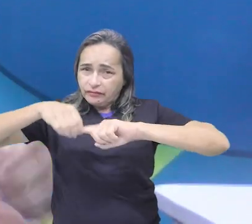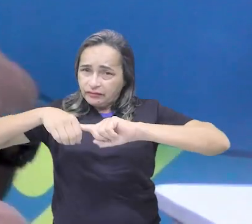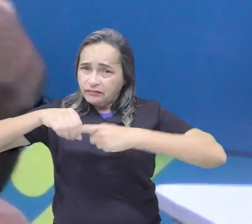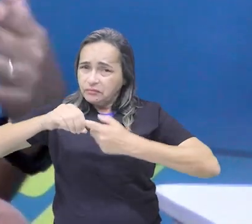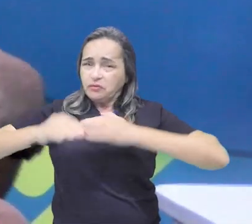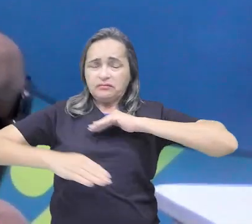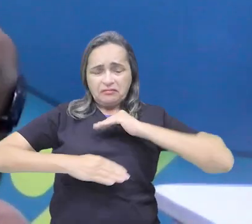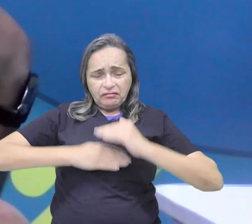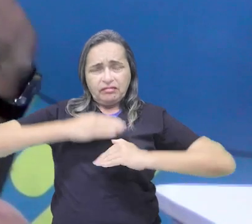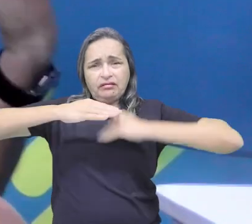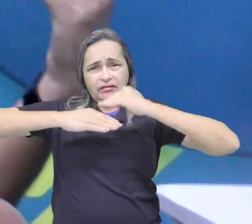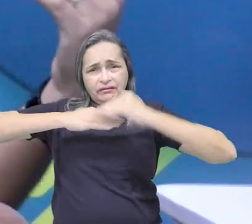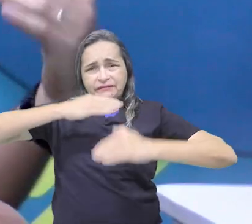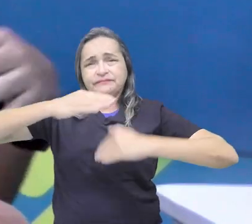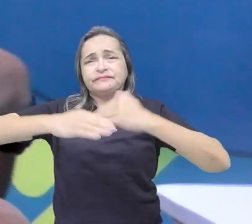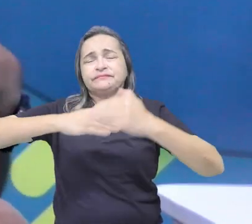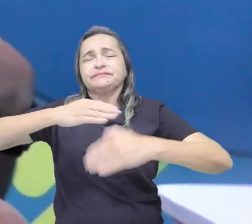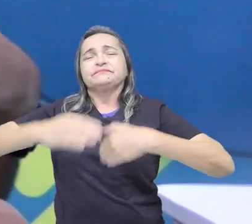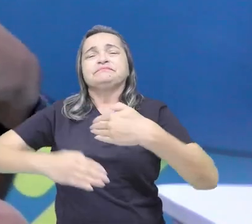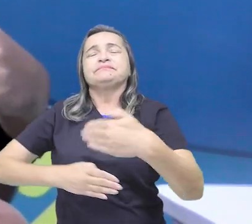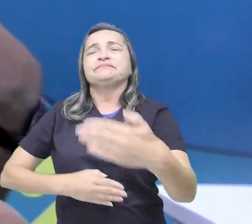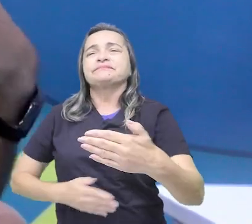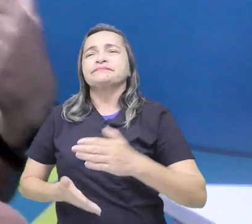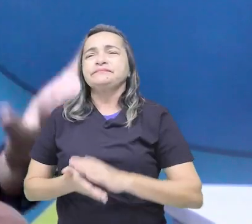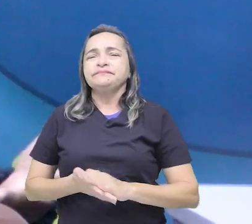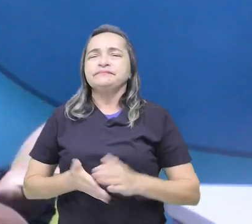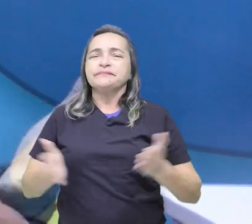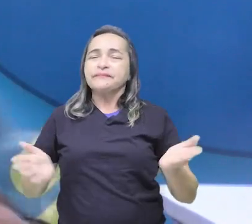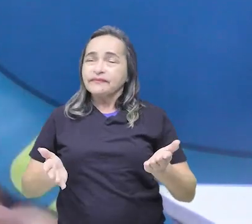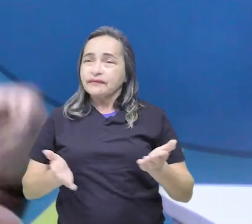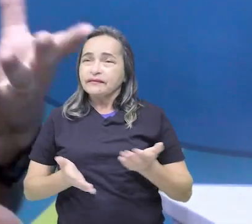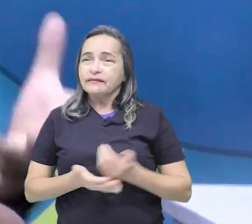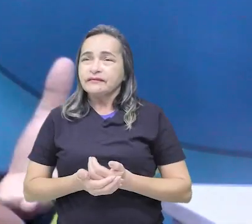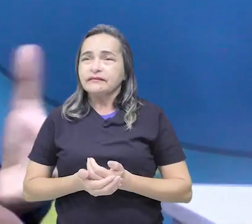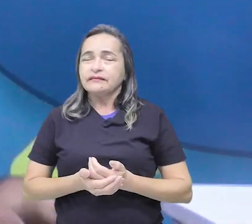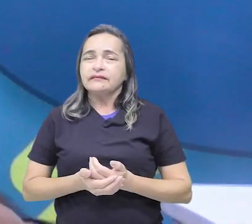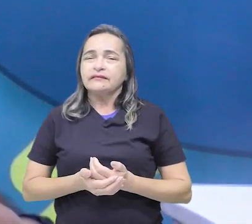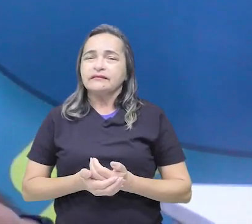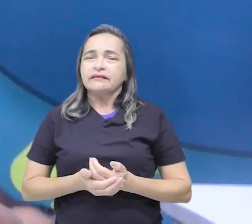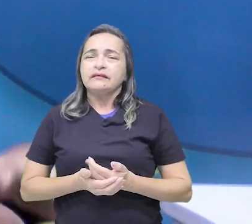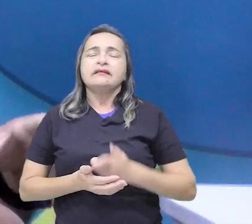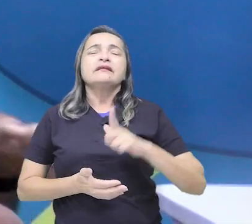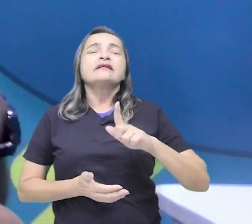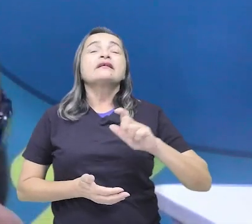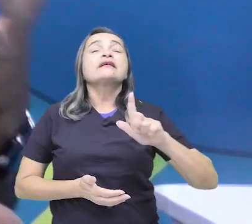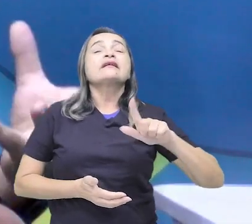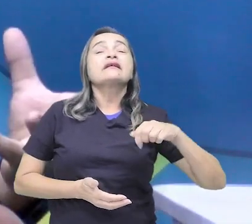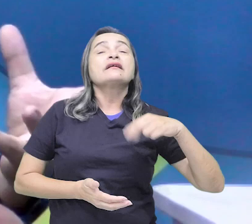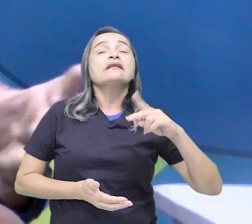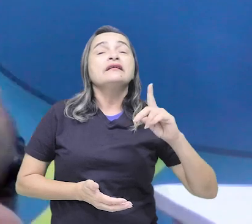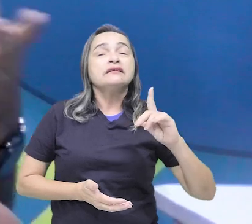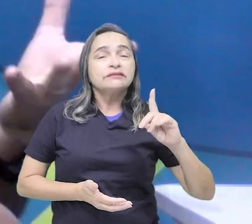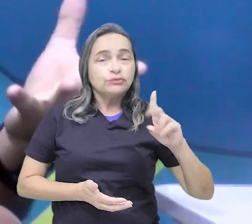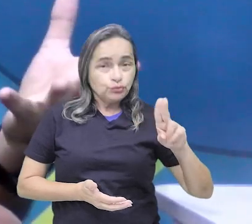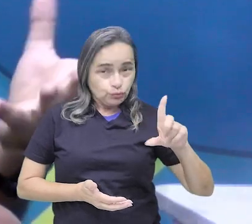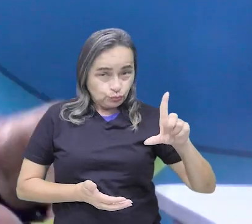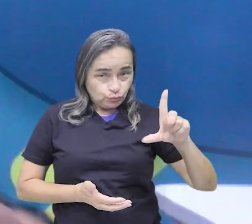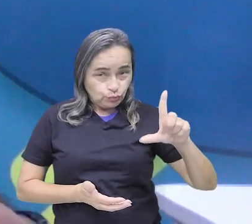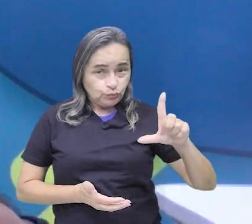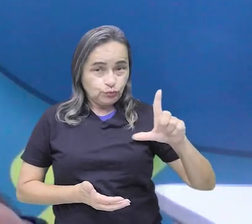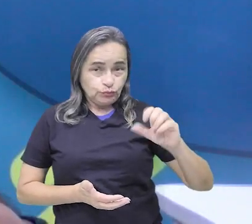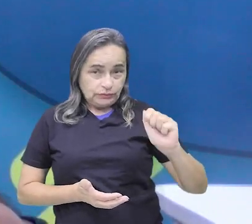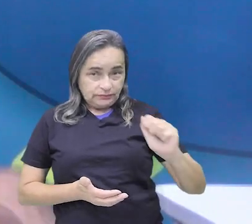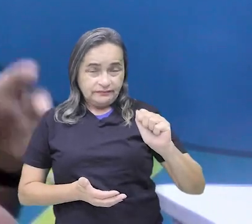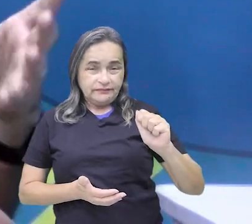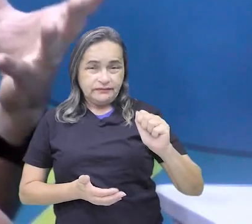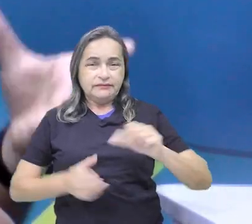é um câncer que demanda tempo, ele é evolutivo, é uma glândula que vai sofrer alterações suscetíveis ao